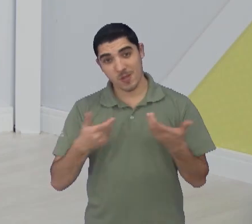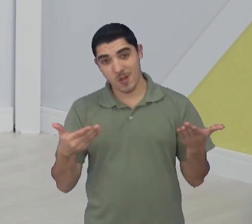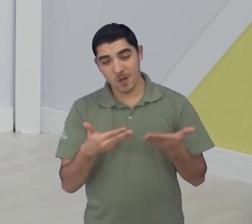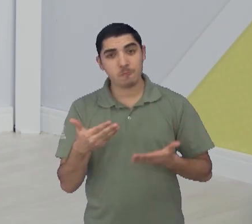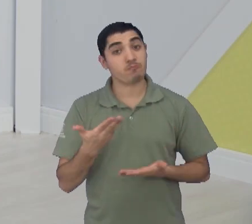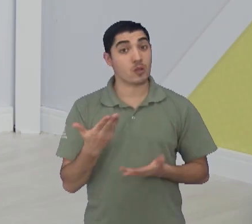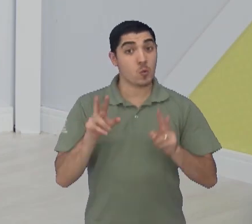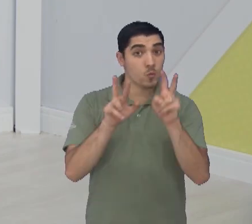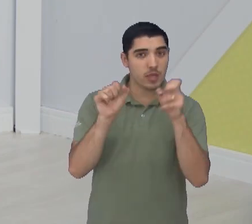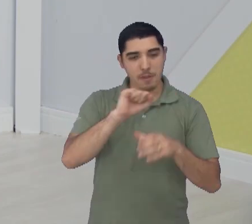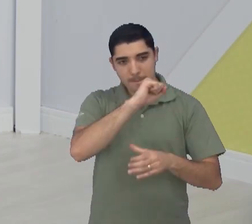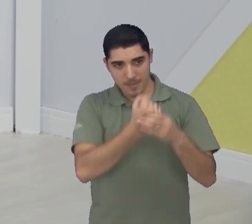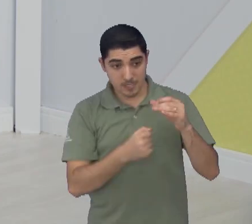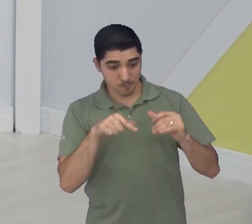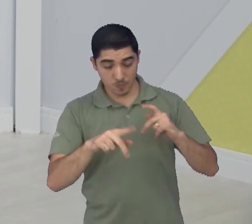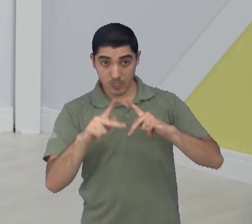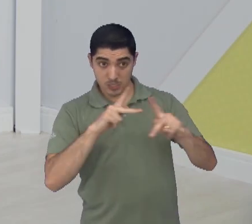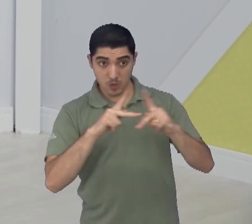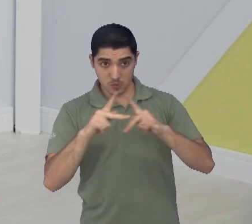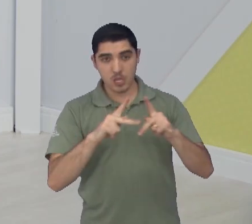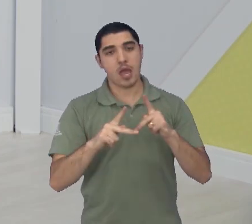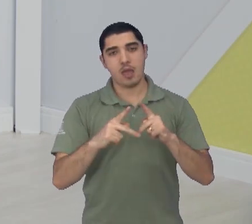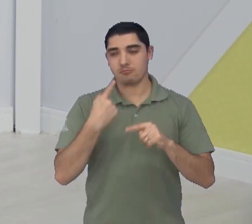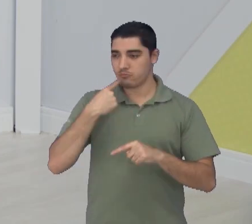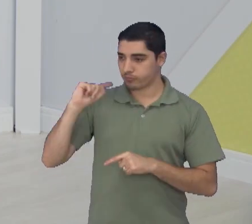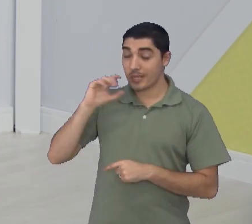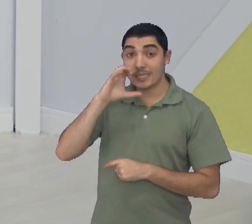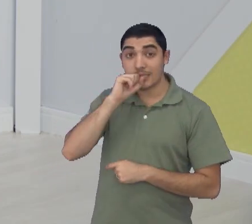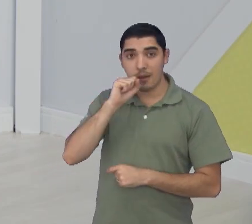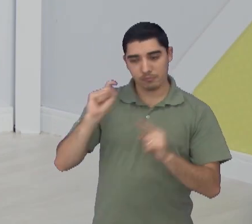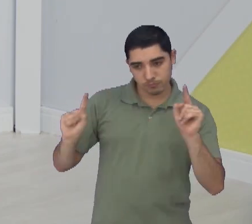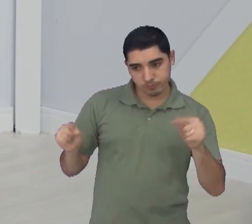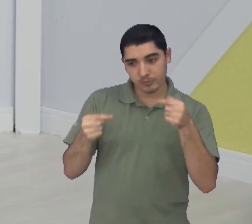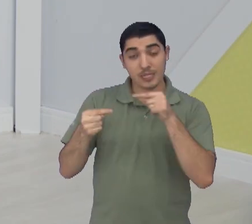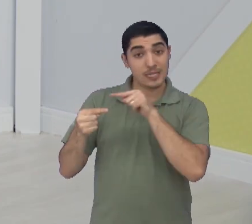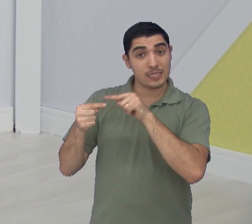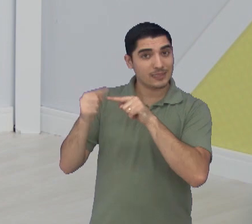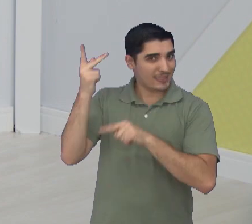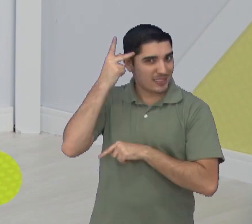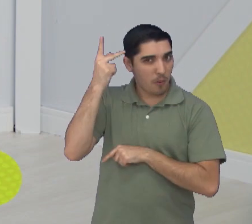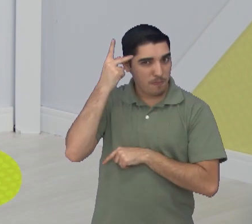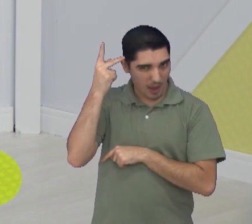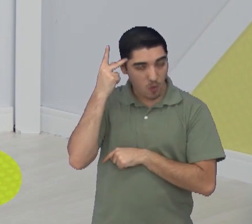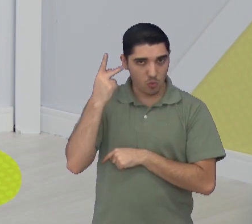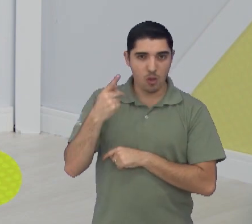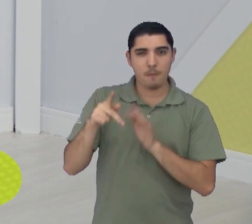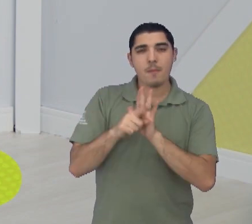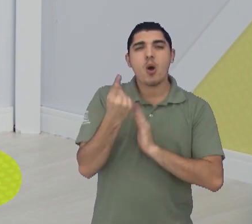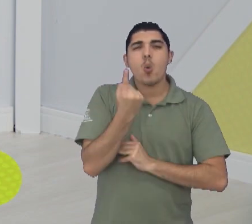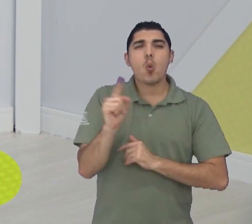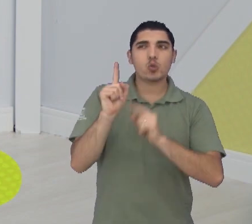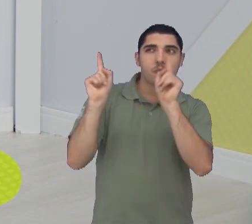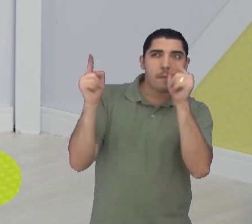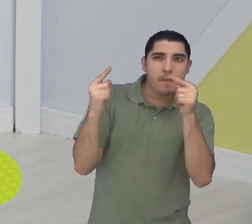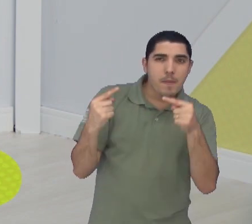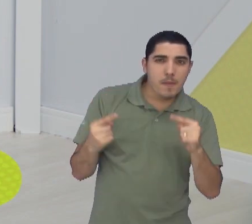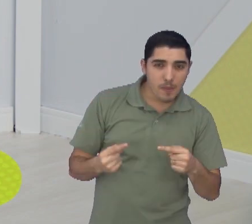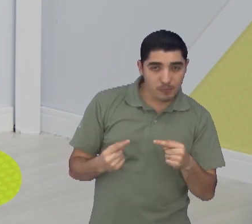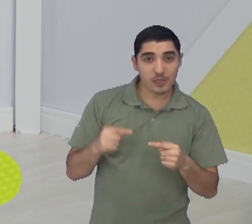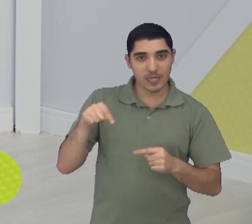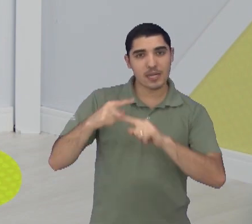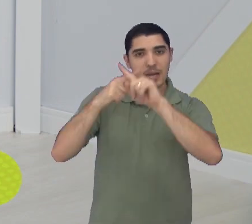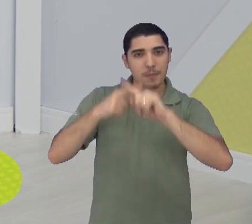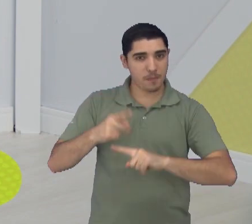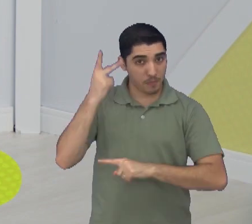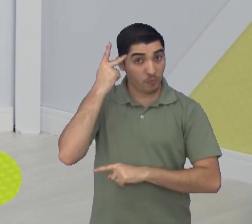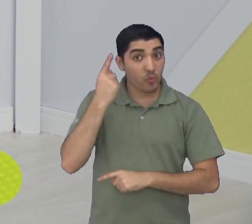Falando de basquete, o São José Basquetebol recebeu no último sábado o líder São Paulo pela última rodada da fase de realinhamento do Campeonato Paulista.